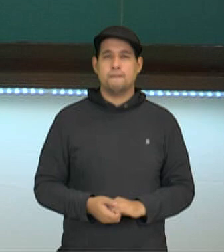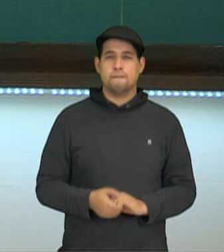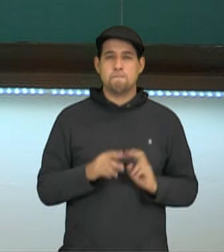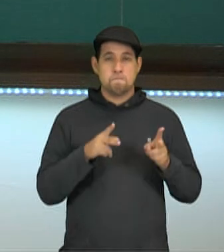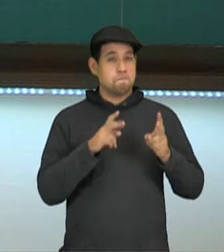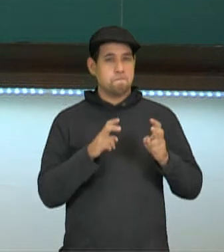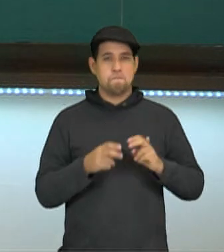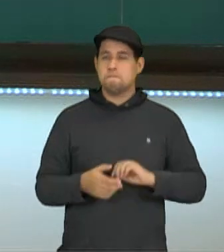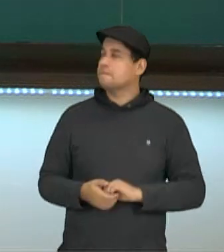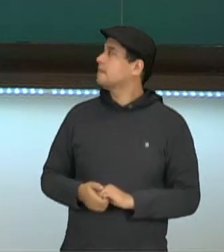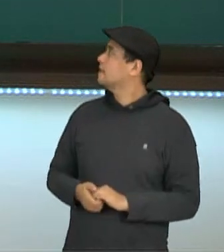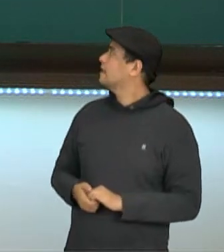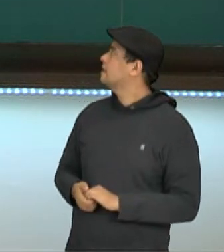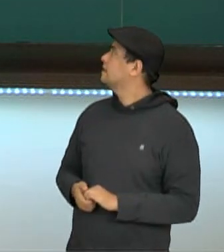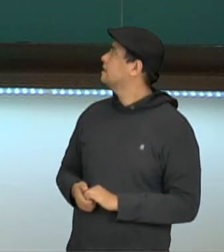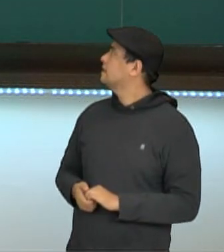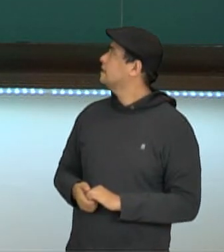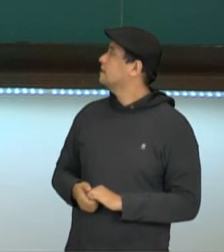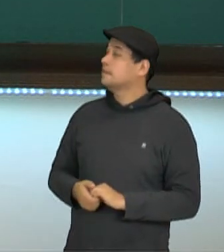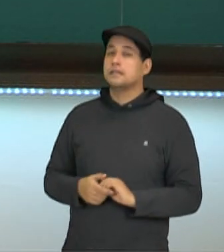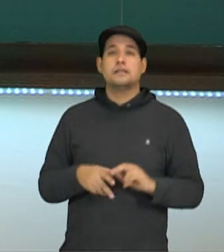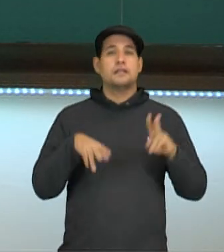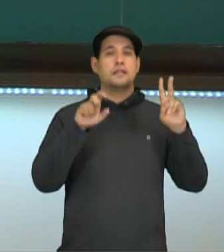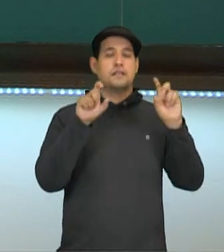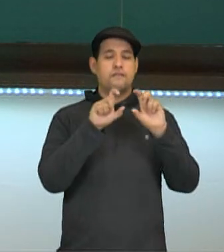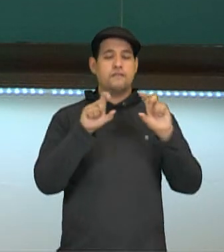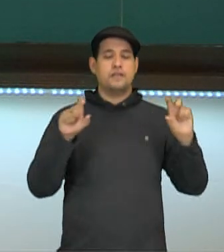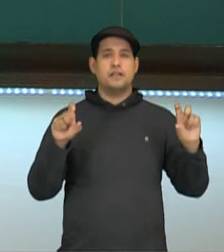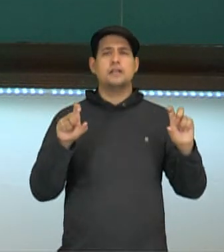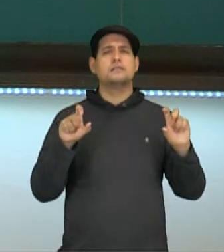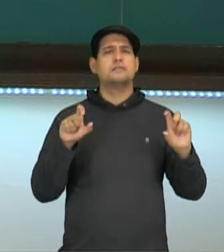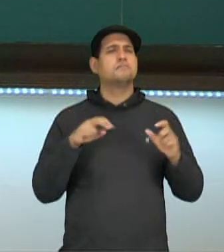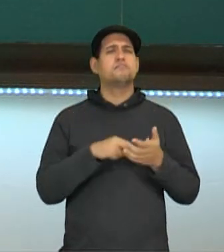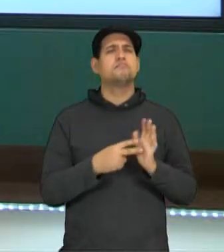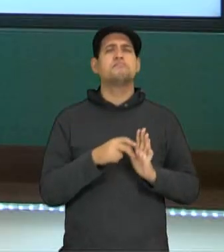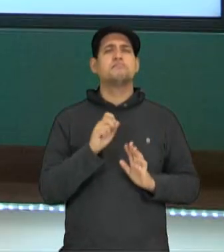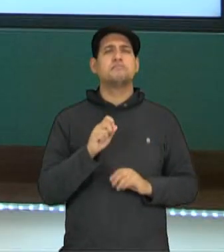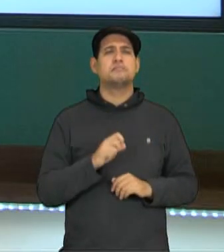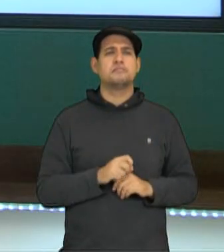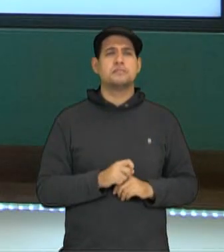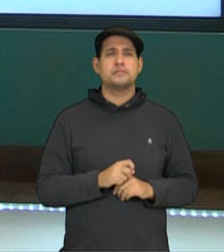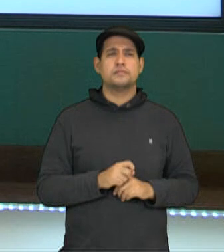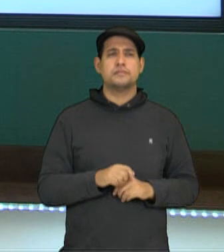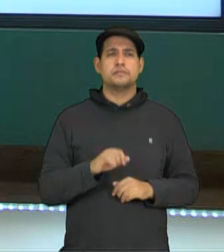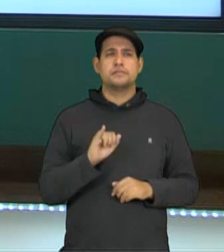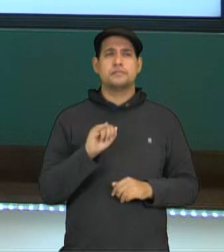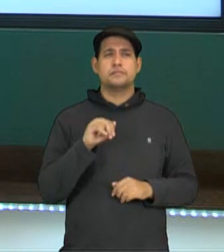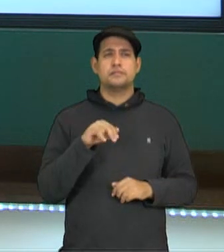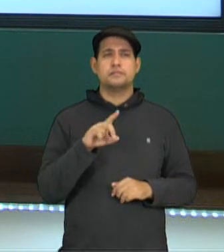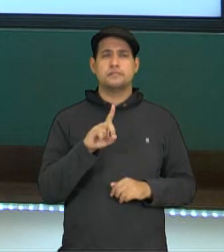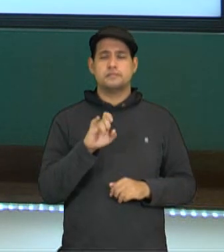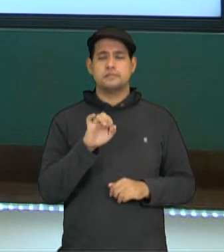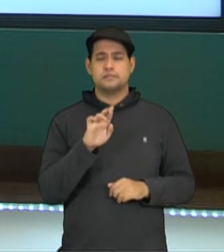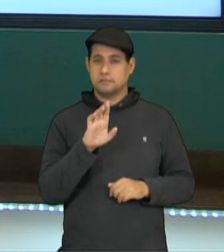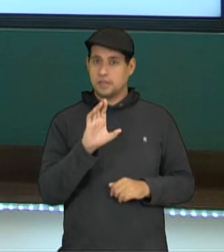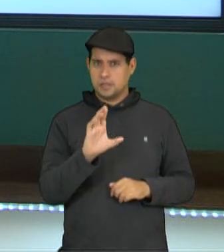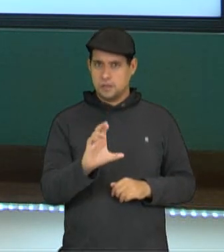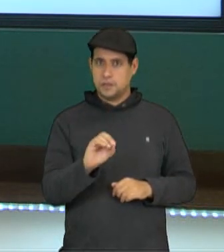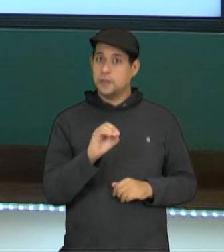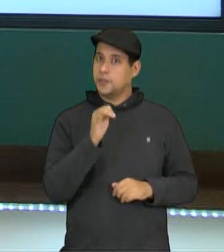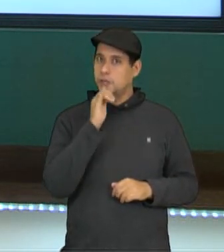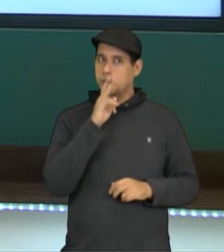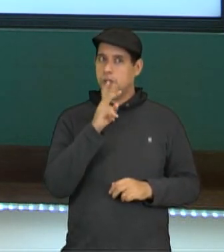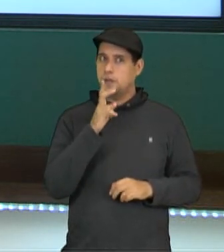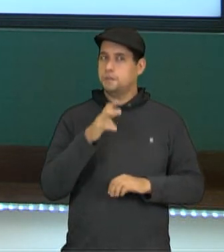Vamos ver aqui, pessoal. Nas frases que estão aqui, elas estão no discurso direto. Olha, Mike said, Mike